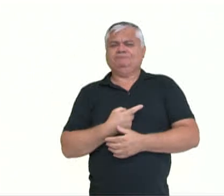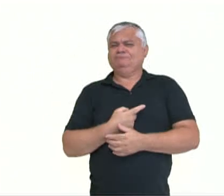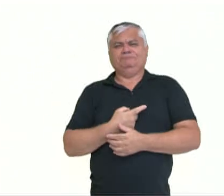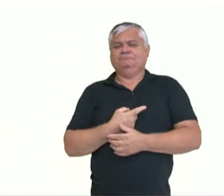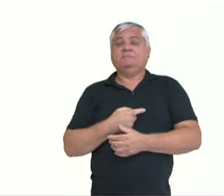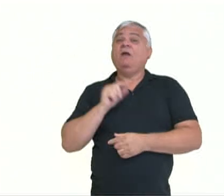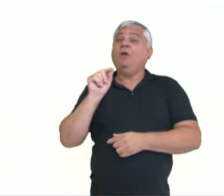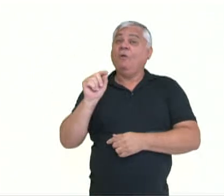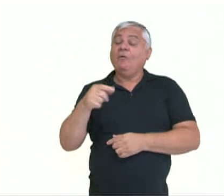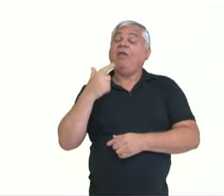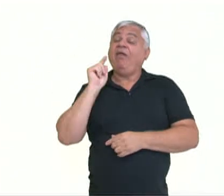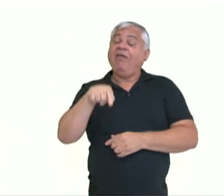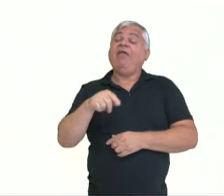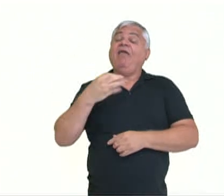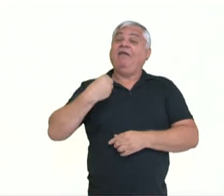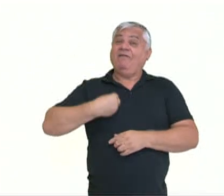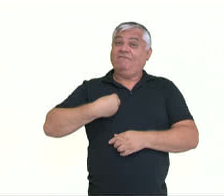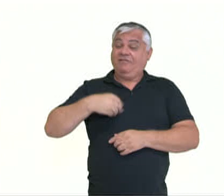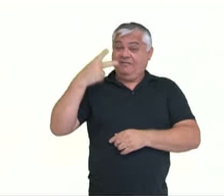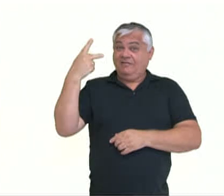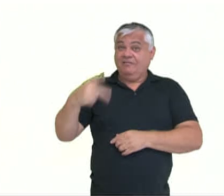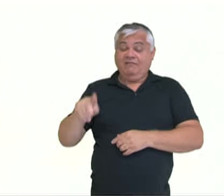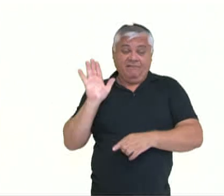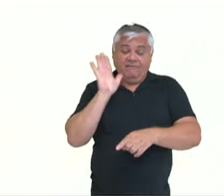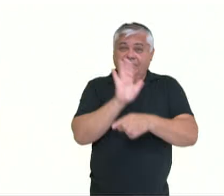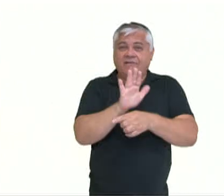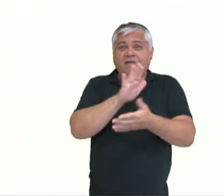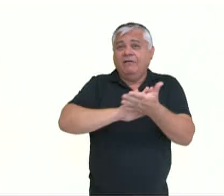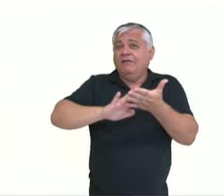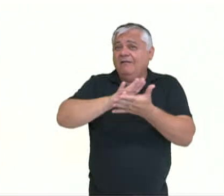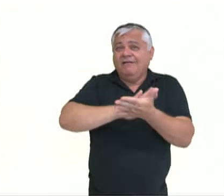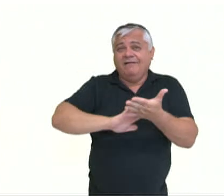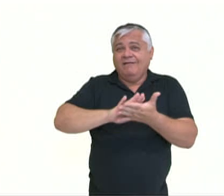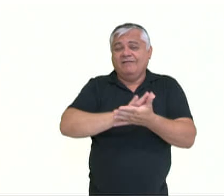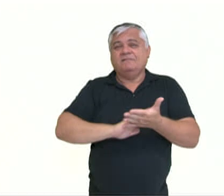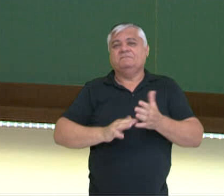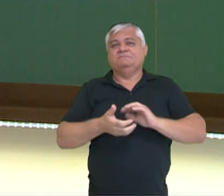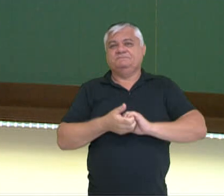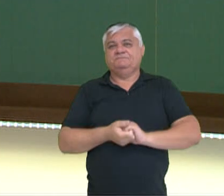destino, seu emplasto não o ajudou.